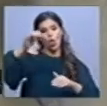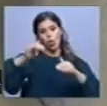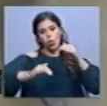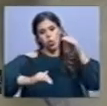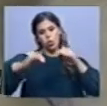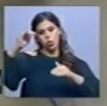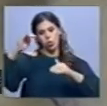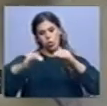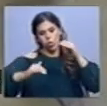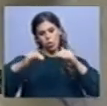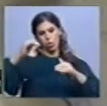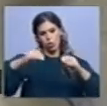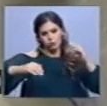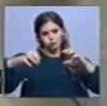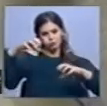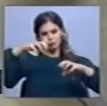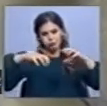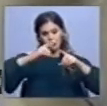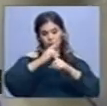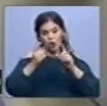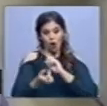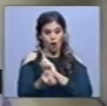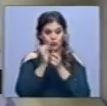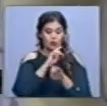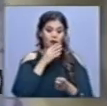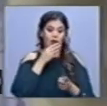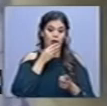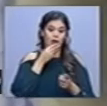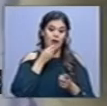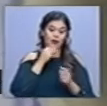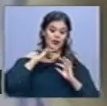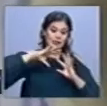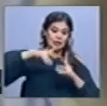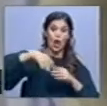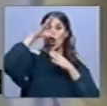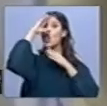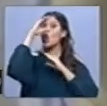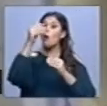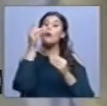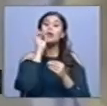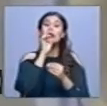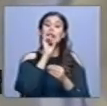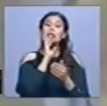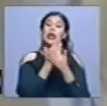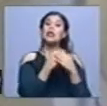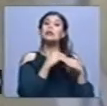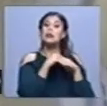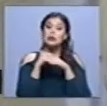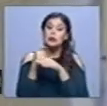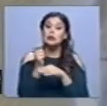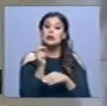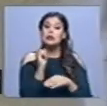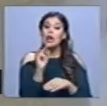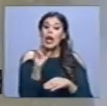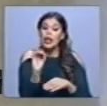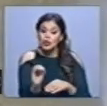geológicos, oscila muito, porque ao contrário da Terra, que temos a Lua, que é fundamental, foi fundamental para estabilizar o eixo de rotação da Terra, Marte não